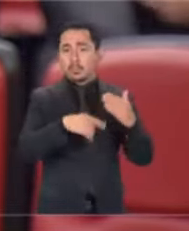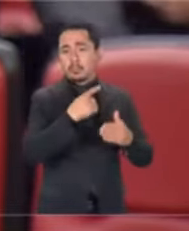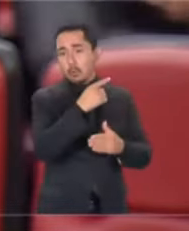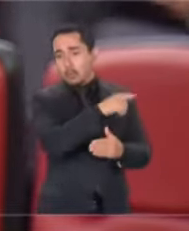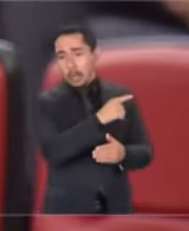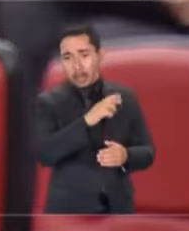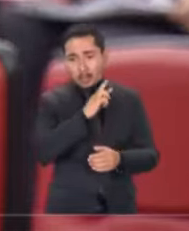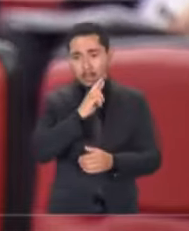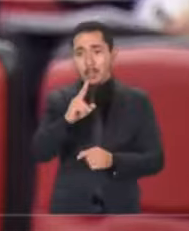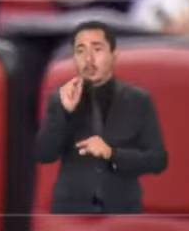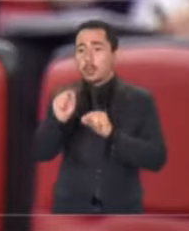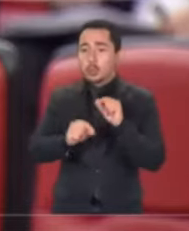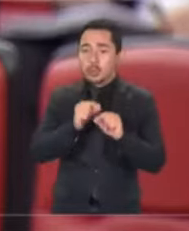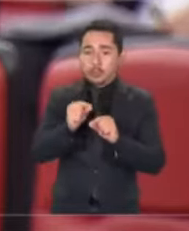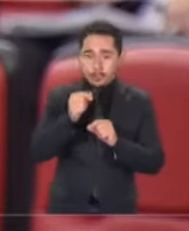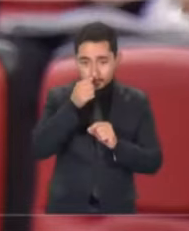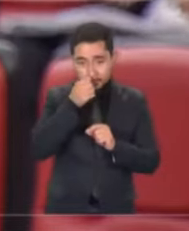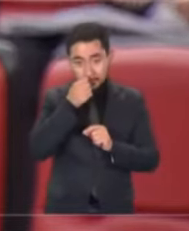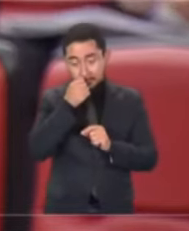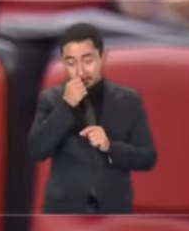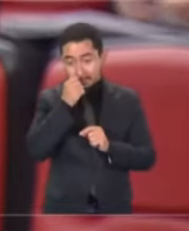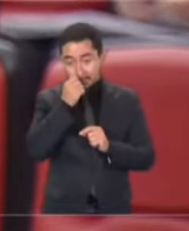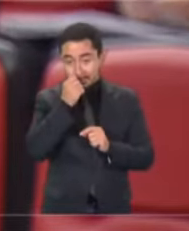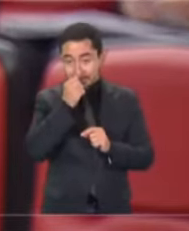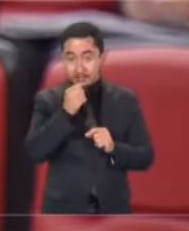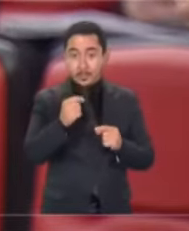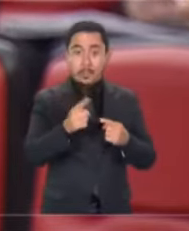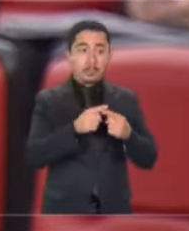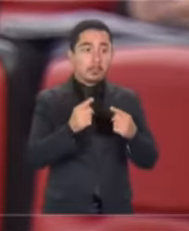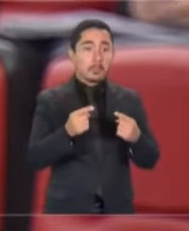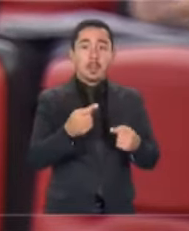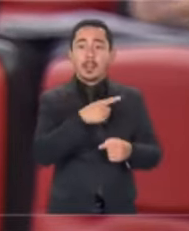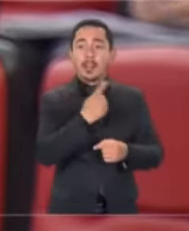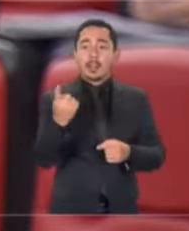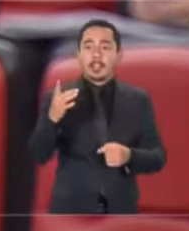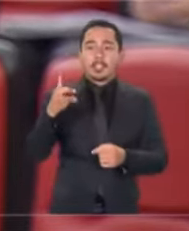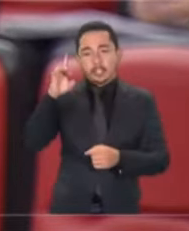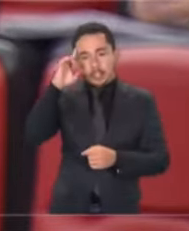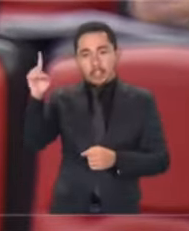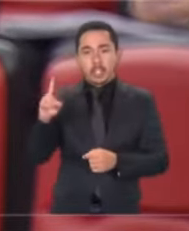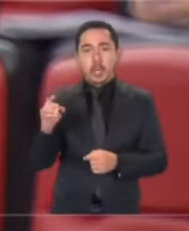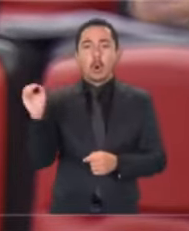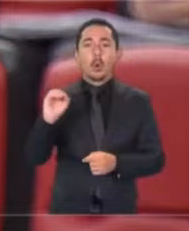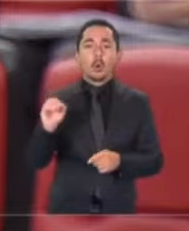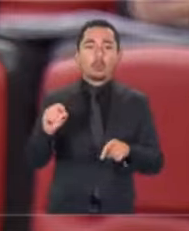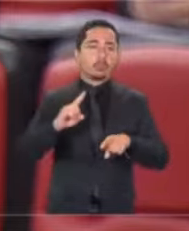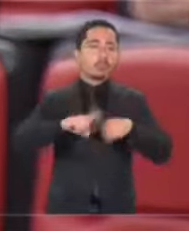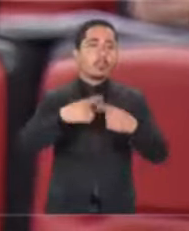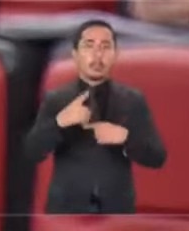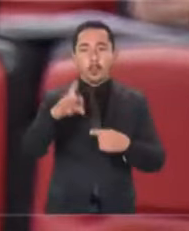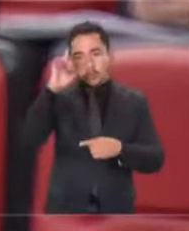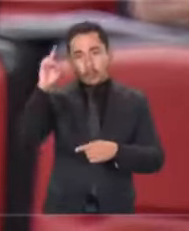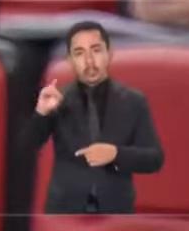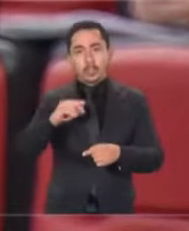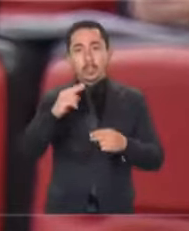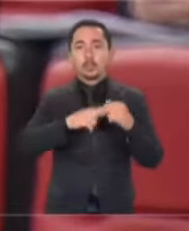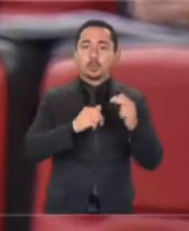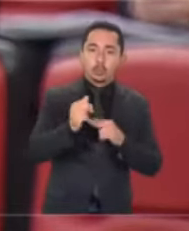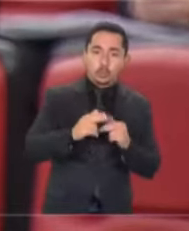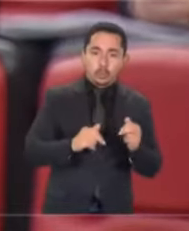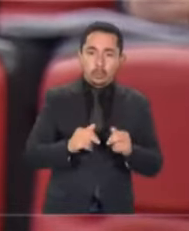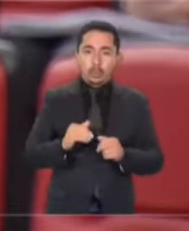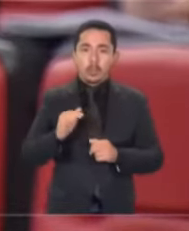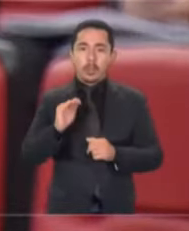em um momento ofereceu a data de outubro e em outro ofereceu a data de junho. Fizemos a careação. O senhor Rafael, ex-cônjuge, estava